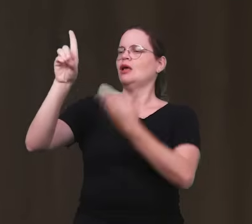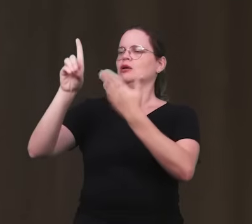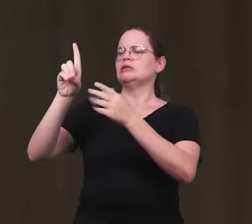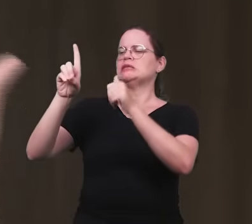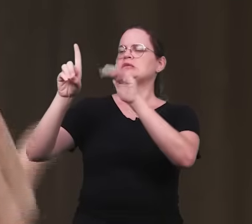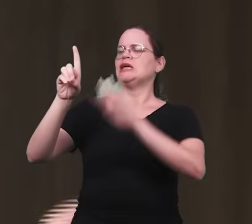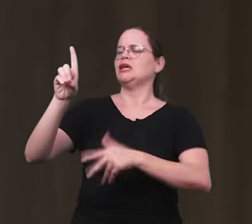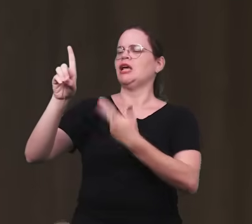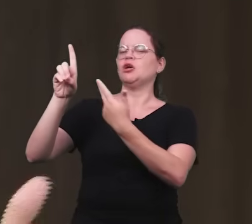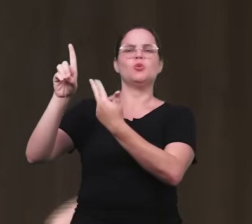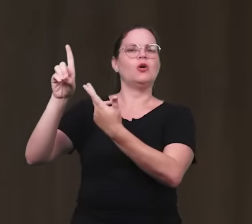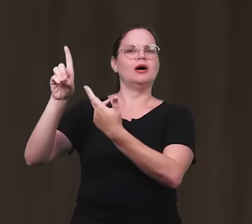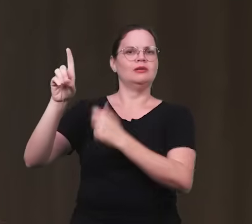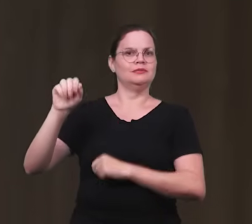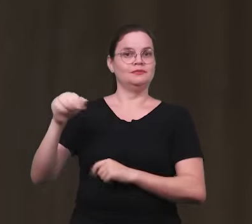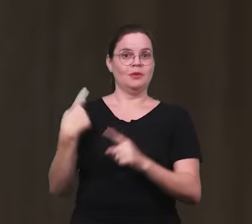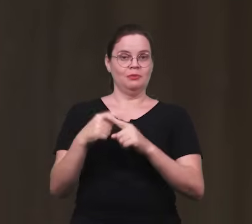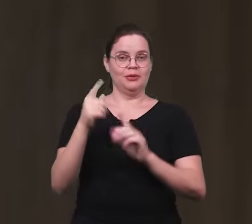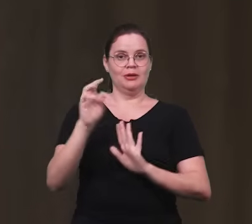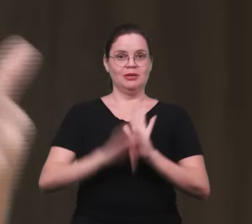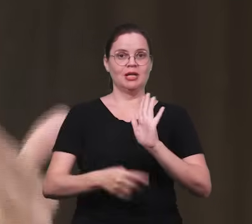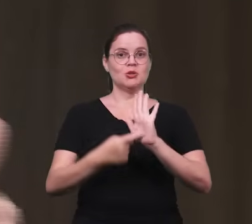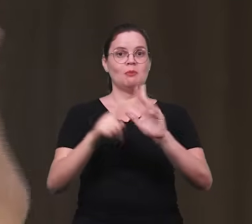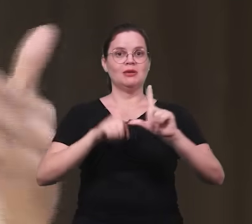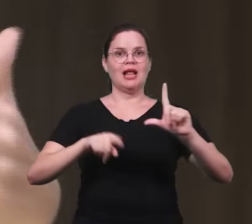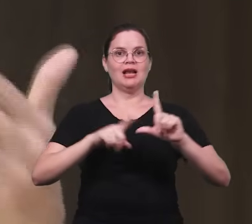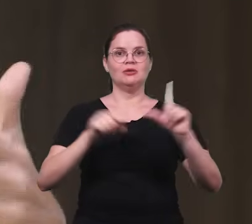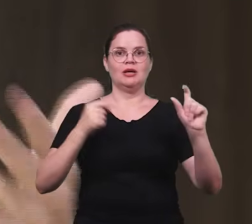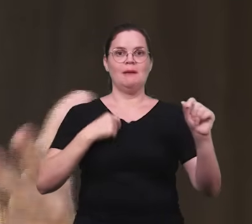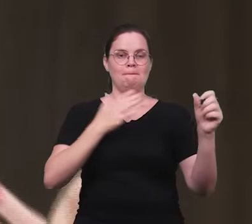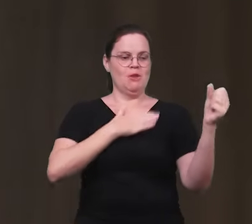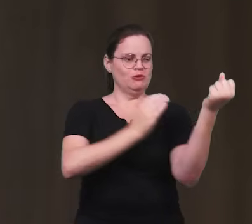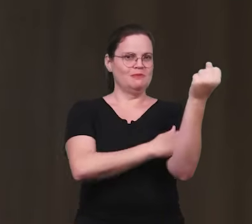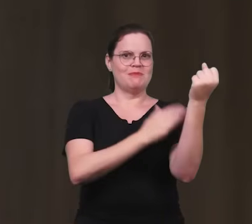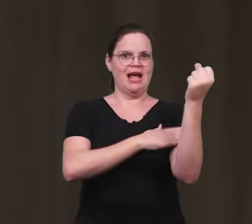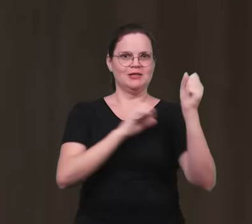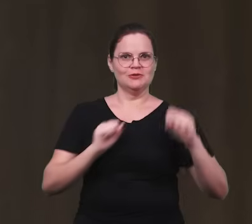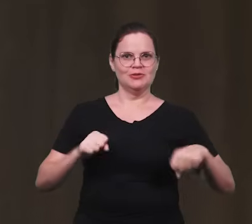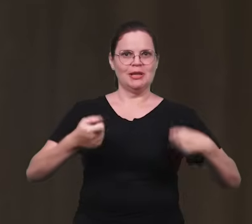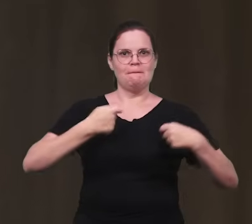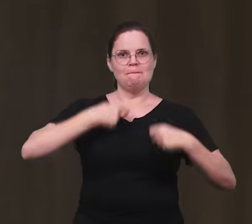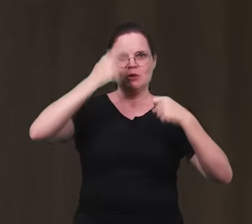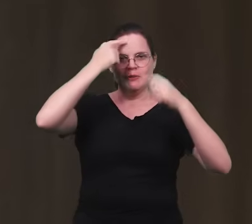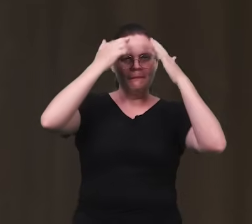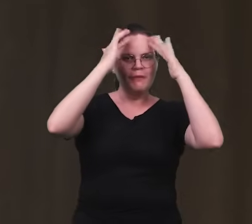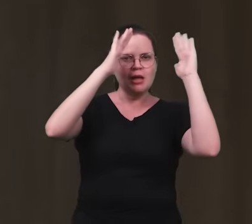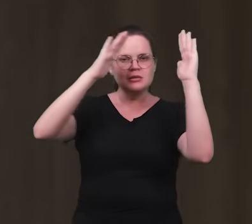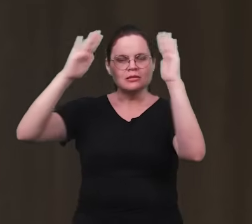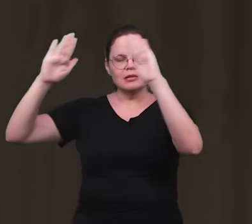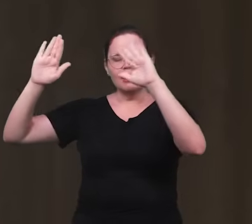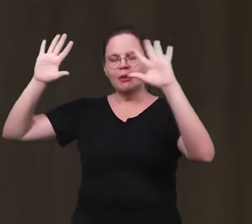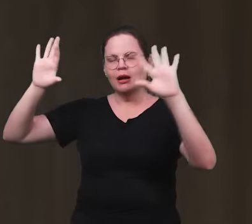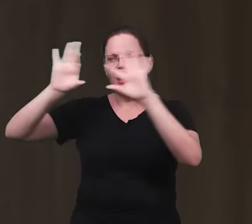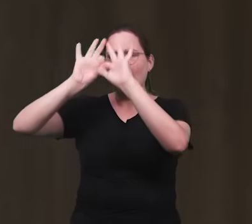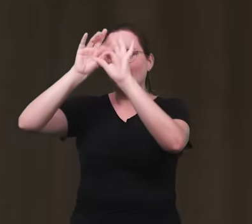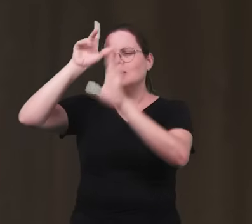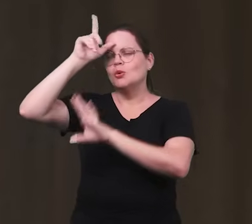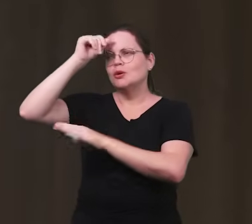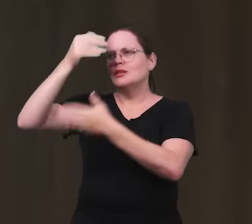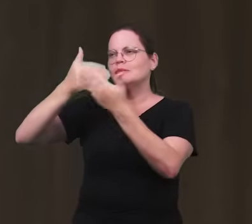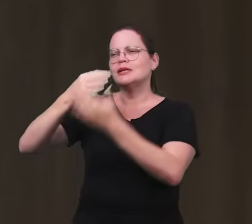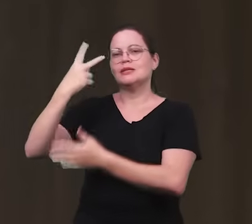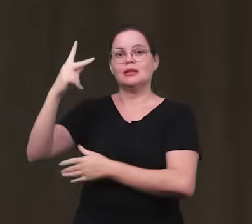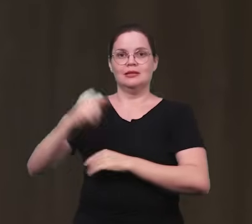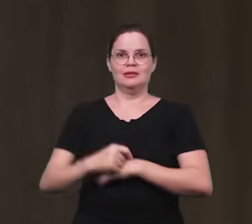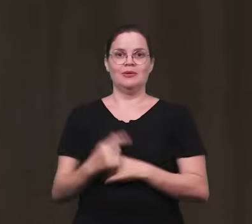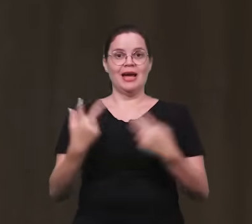meu braço se fortalecerá, meus pensamentos descansarão no teu altar. E é isso que nós queremos,